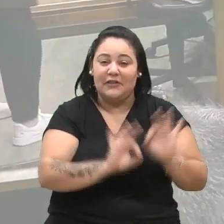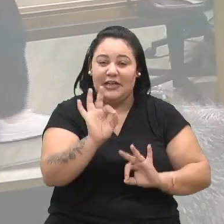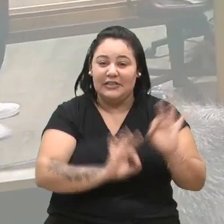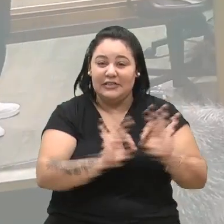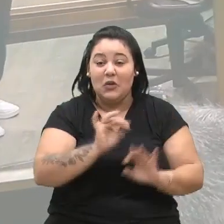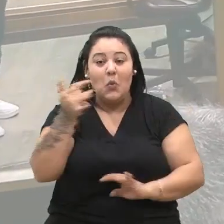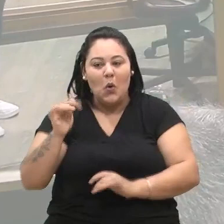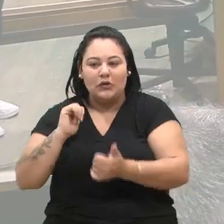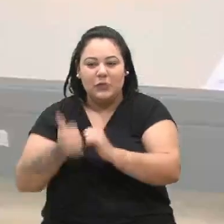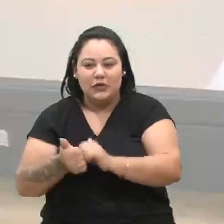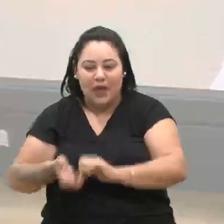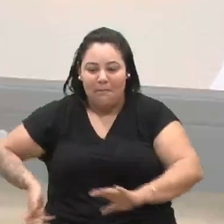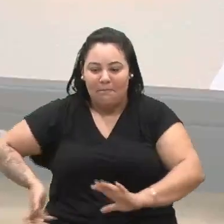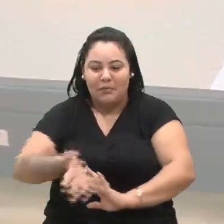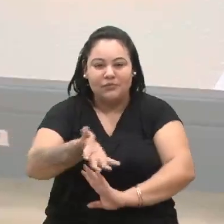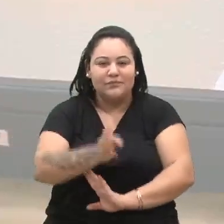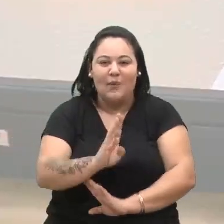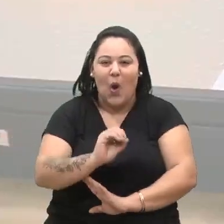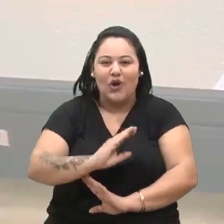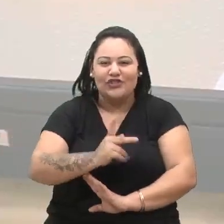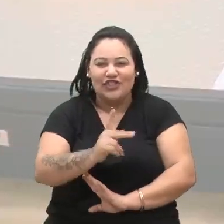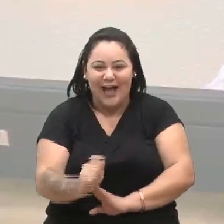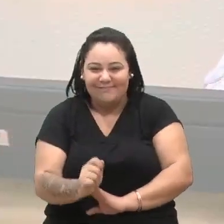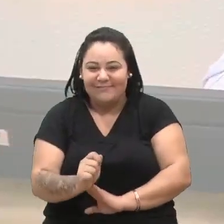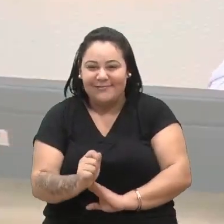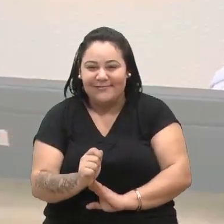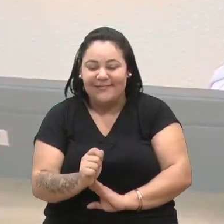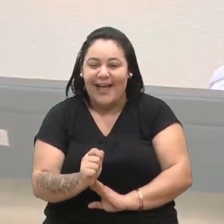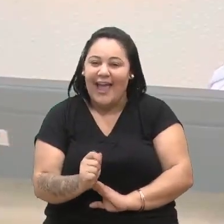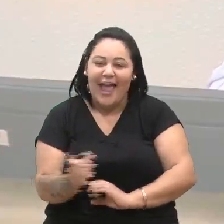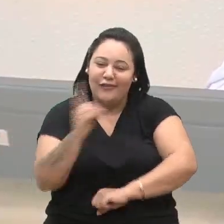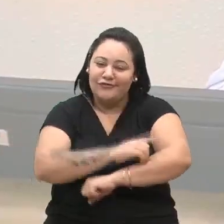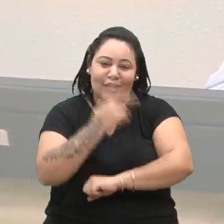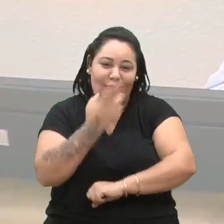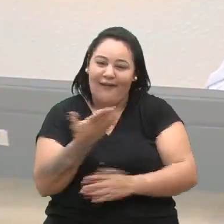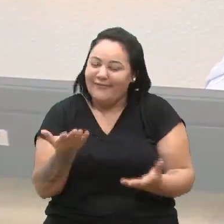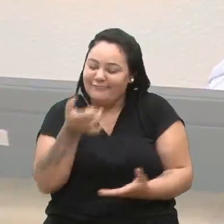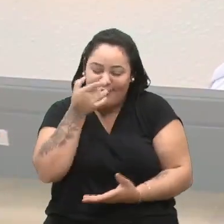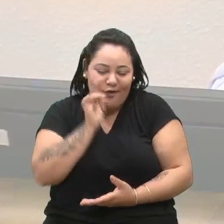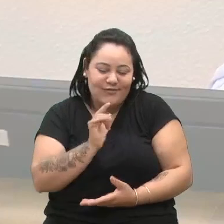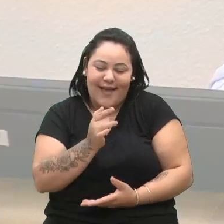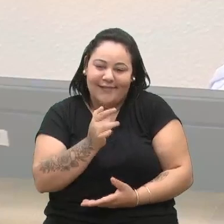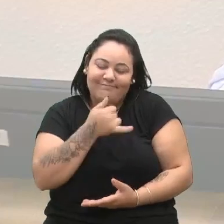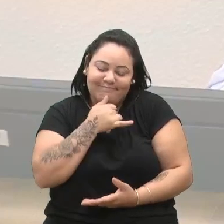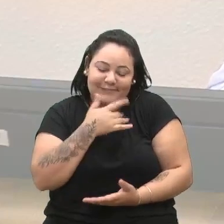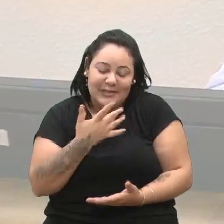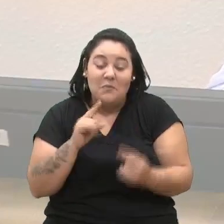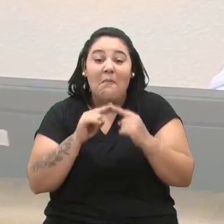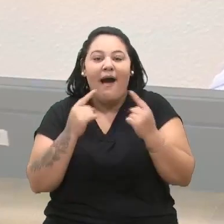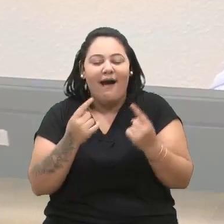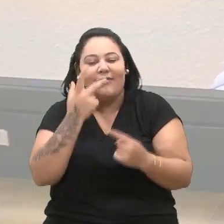na sexta-noite, e aí coincidiu e a gente não consegue estar em todos os lugares ao mesmo tempo. Mas quero parabenizar, porque